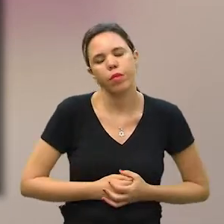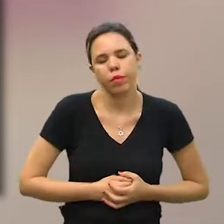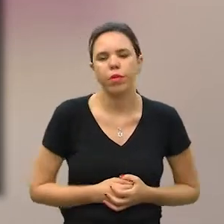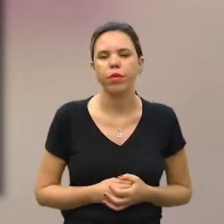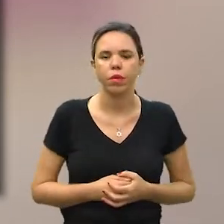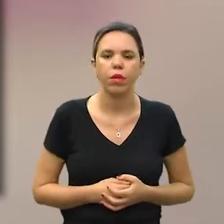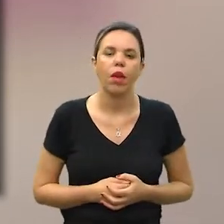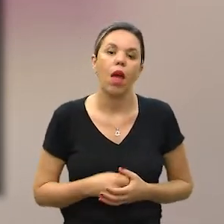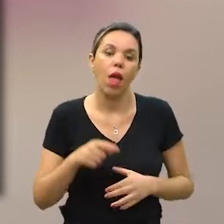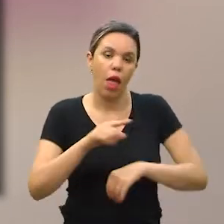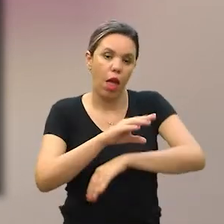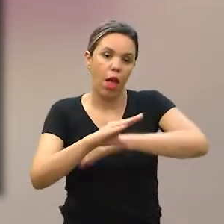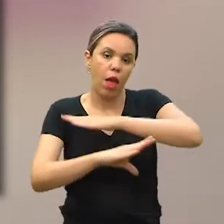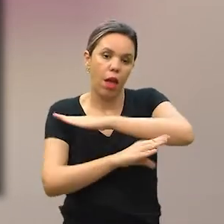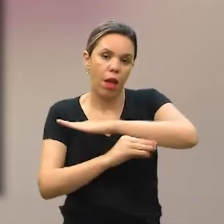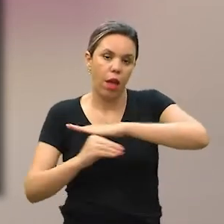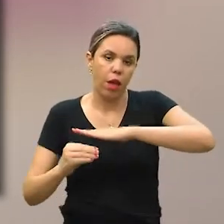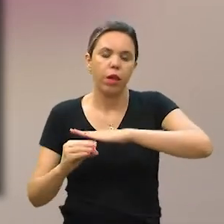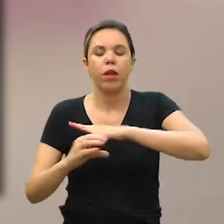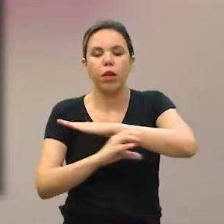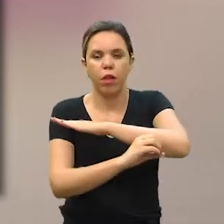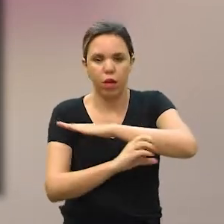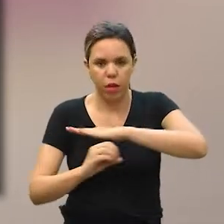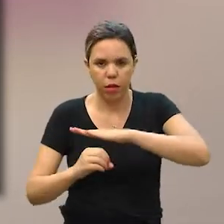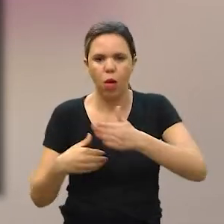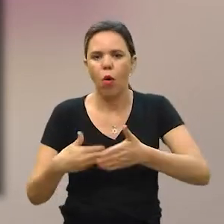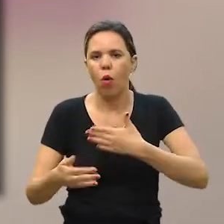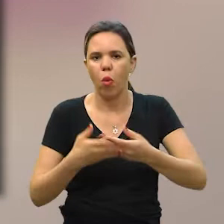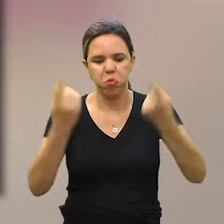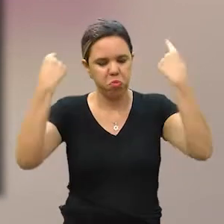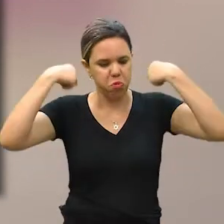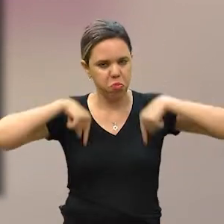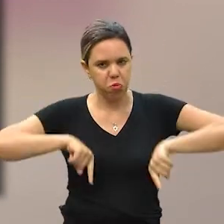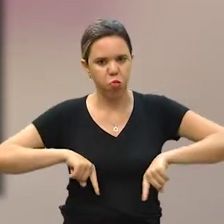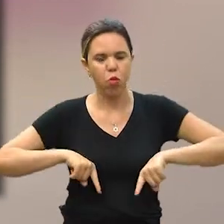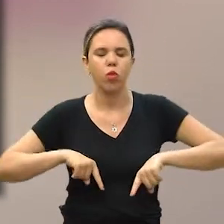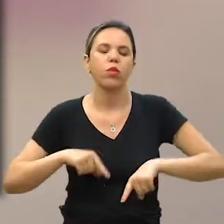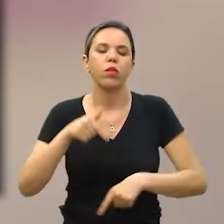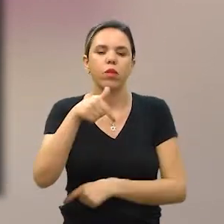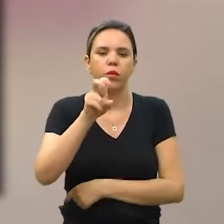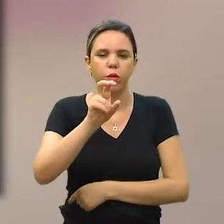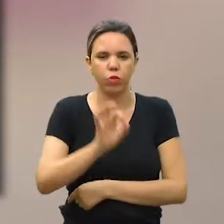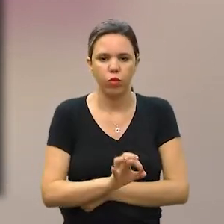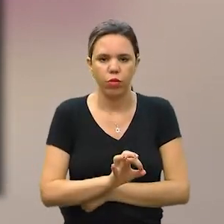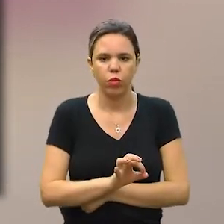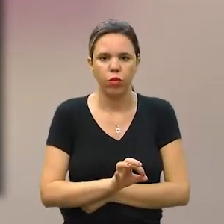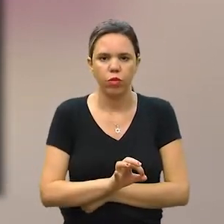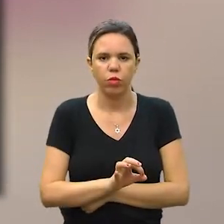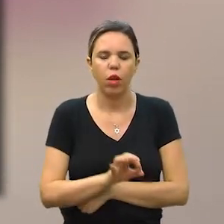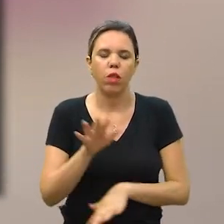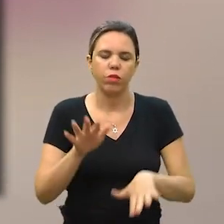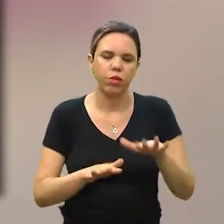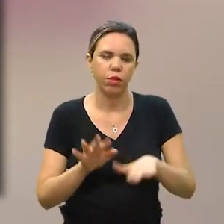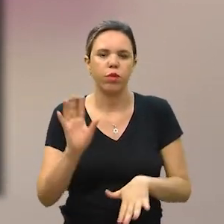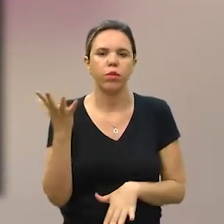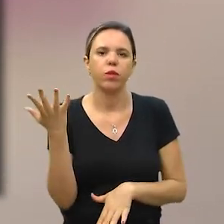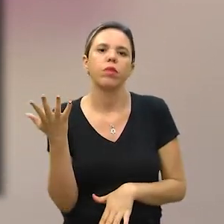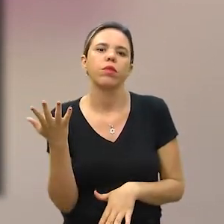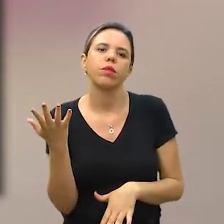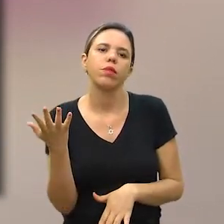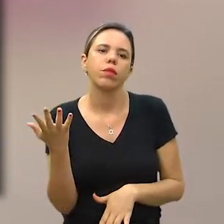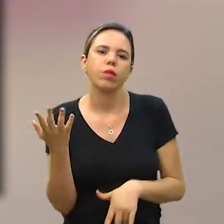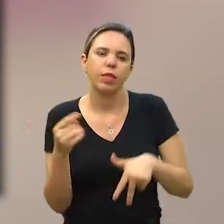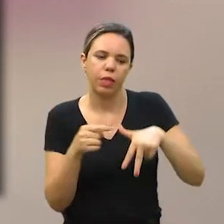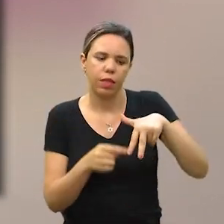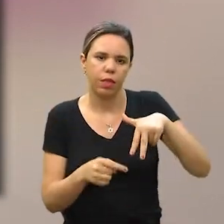na verdade, a trombose, ela pode ocorrer em qualquer local do organismo, mas 75% das vezes ela